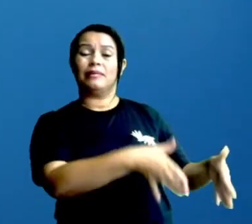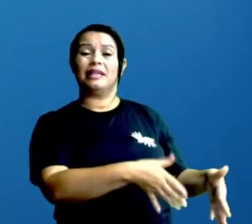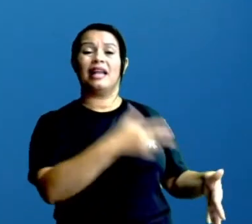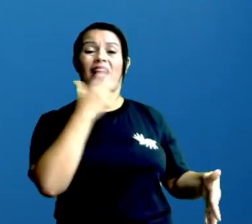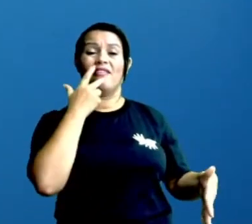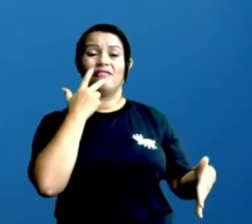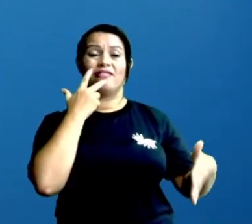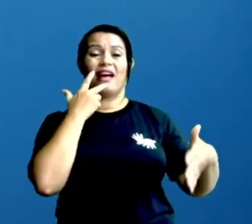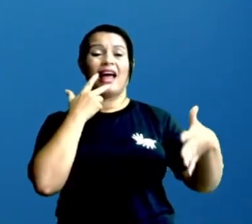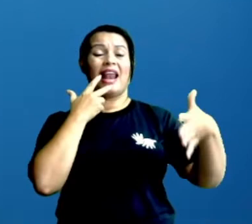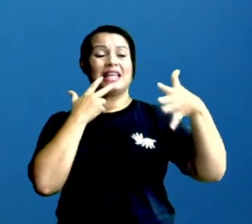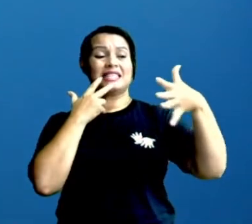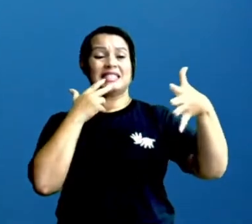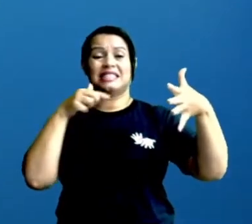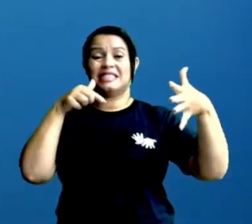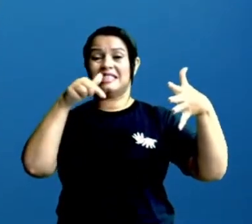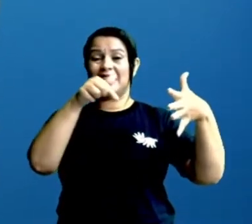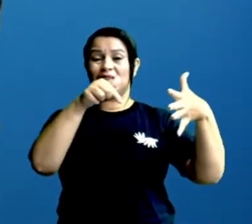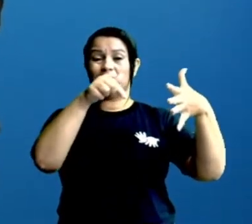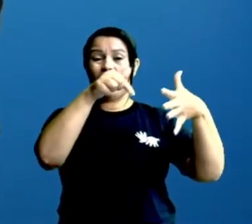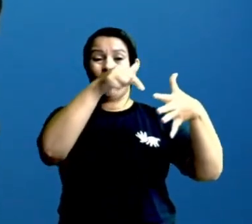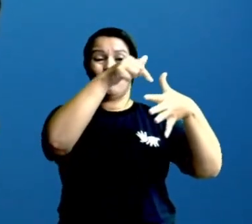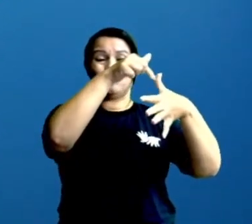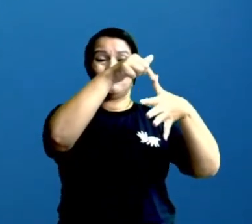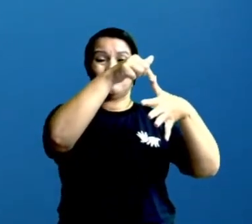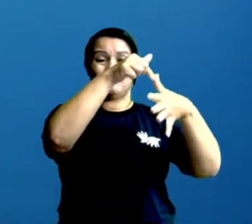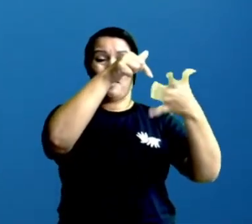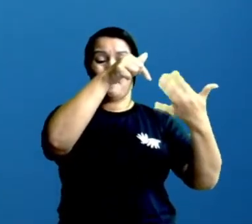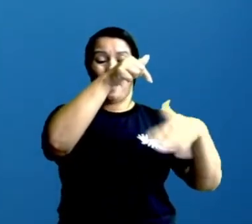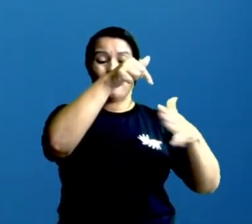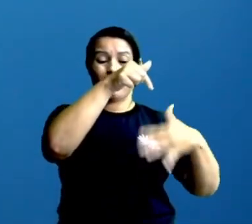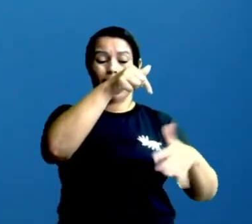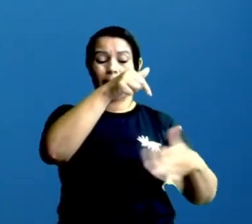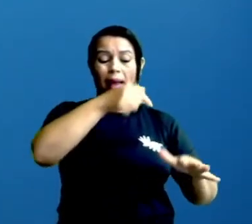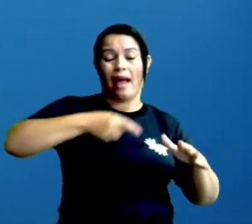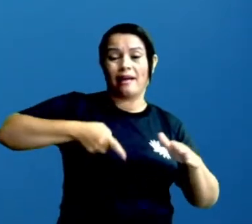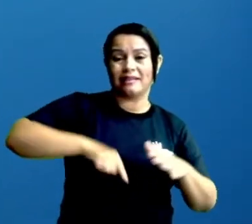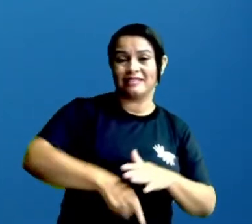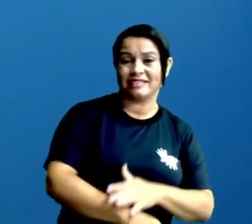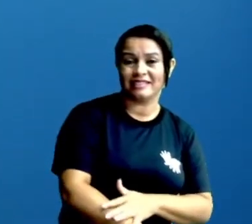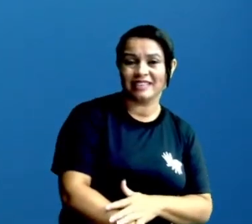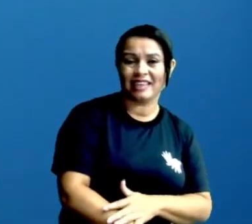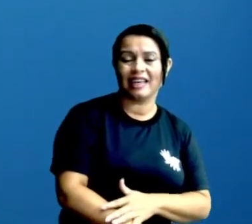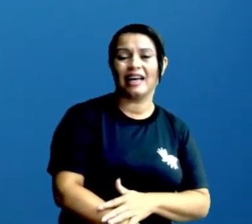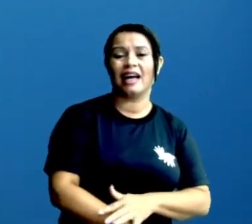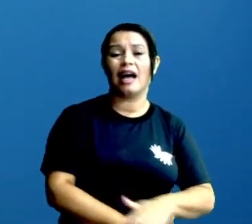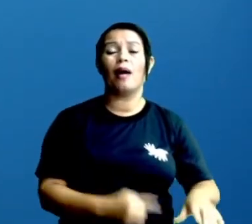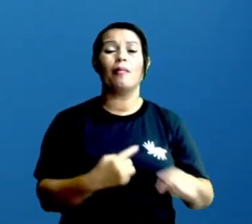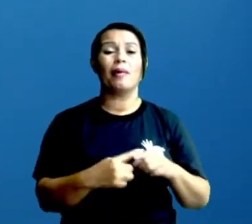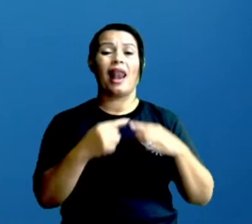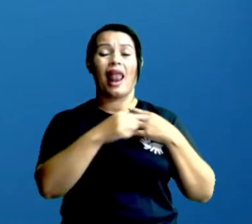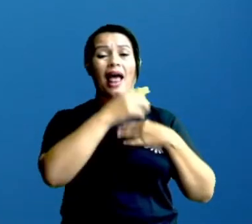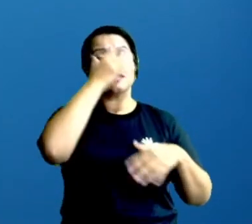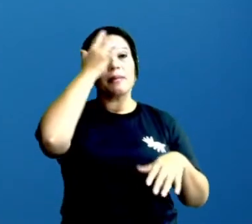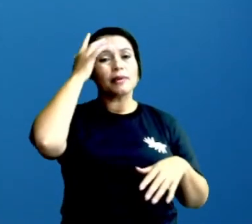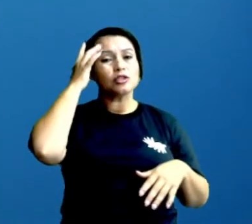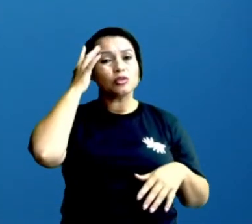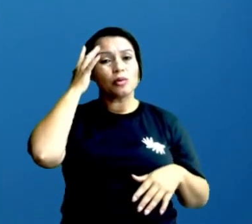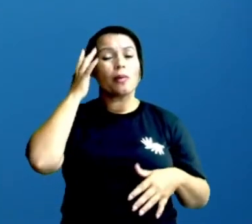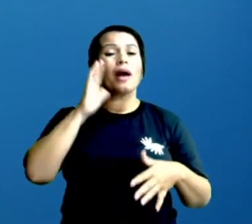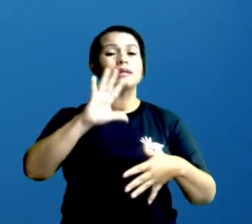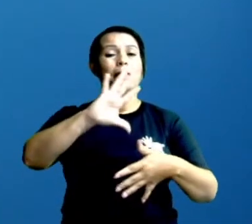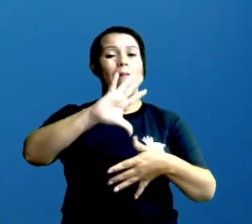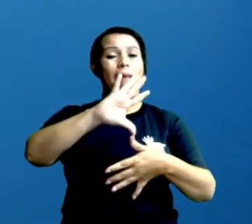7 palmos abaixo da terra. Não falar isso? Pronto. Não é mentira não, minha gente. É porque lá os coveiros, eles medem,